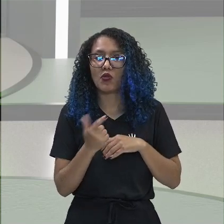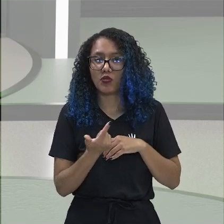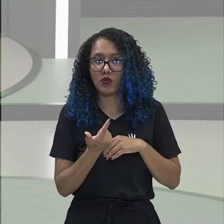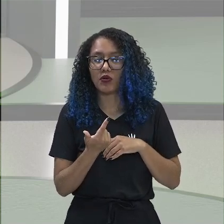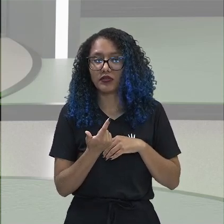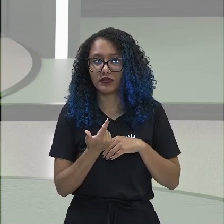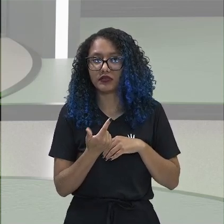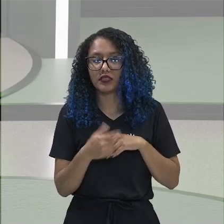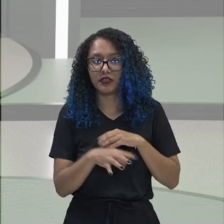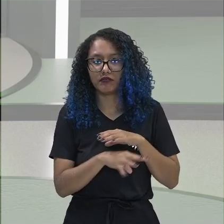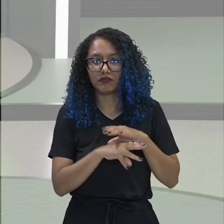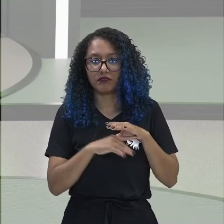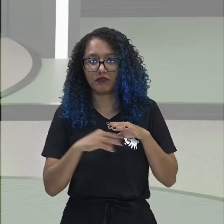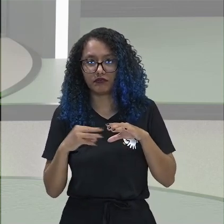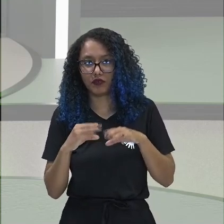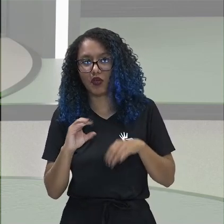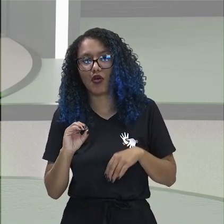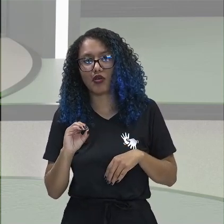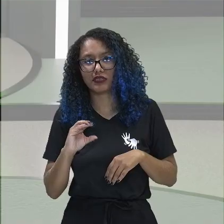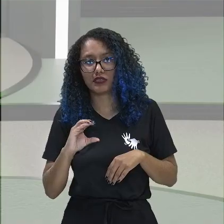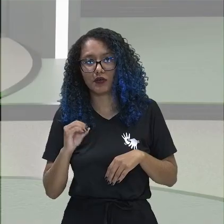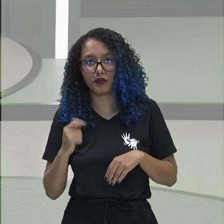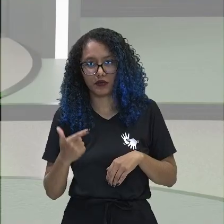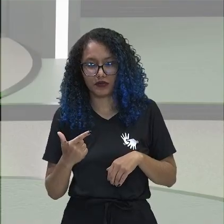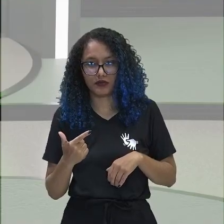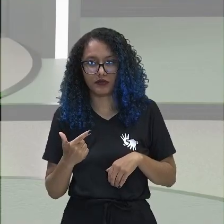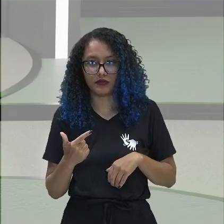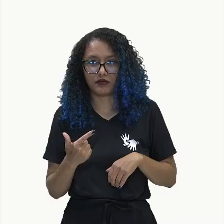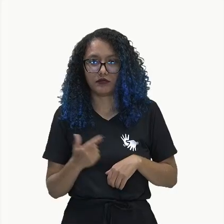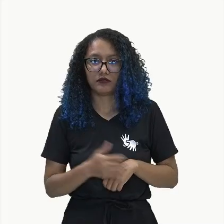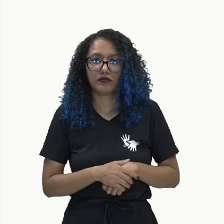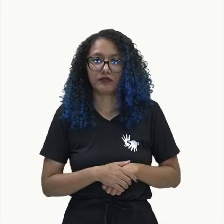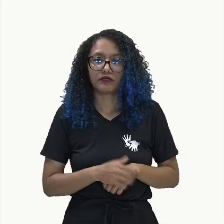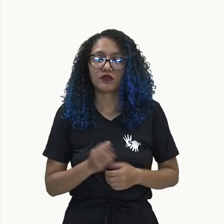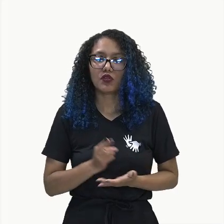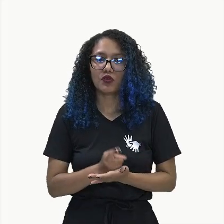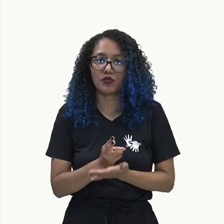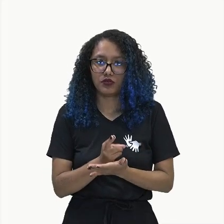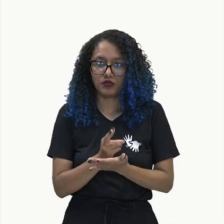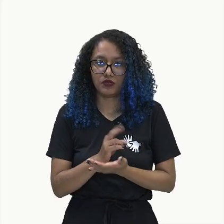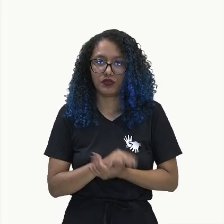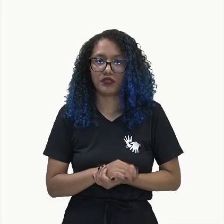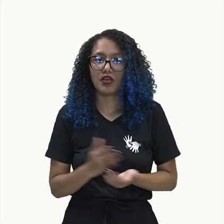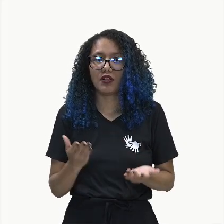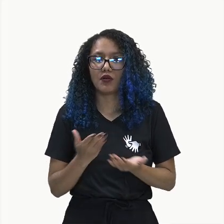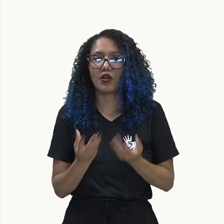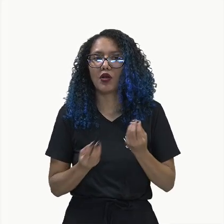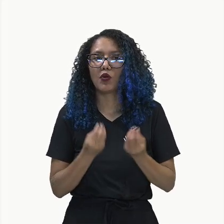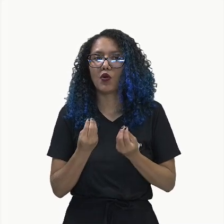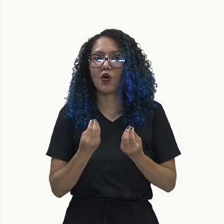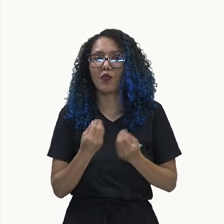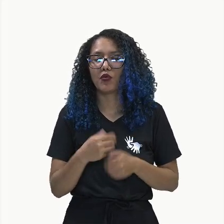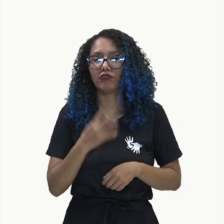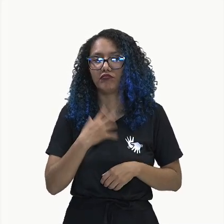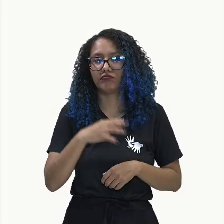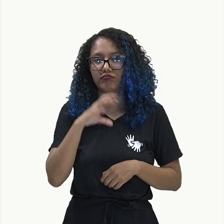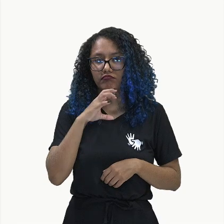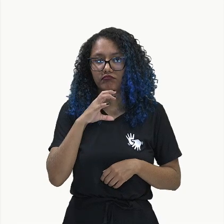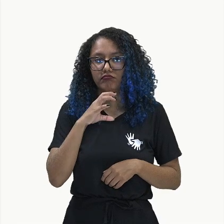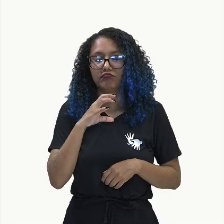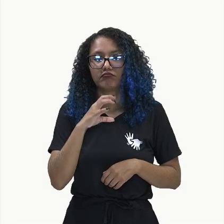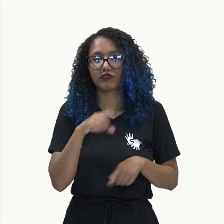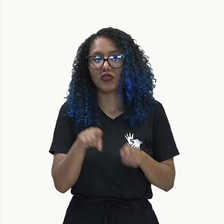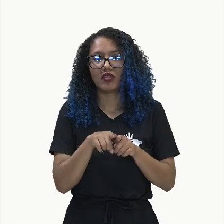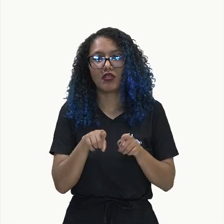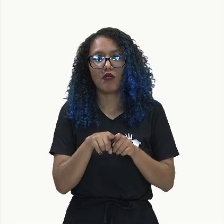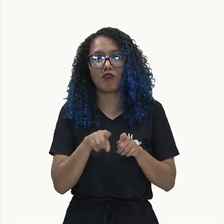trazer o gás carbônico, tá? Vamos continuar aí com o processo de respiração pulmonar e a hematose. Vamos detalhar